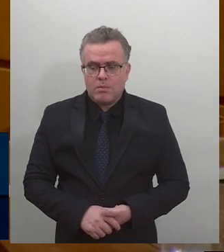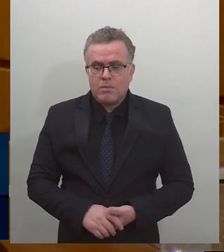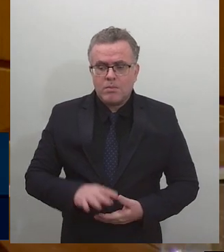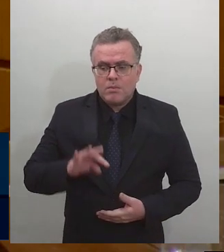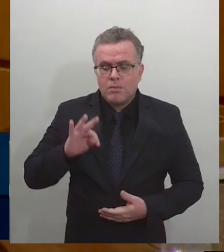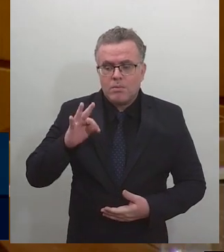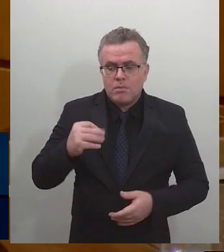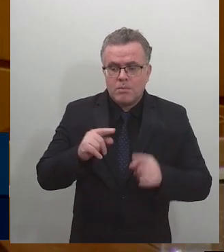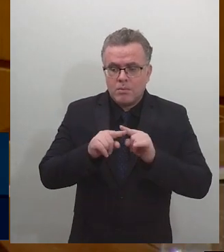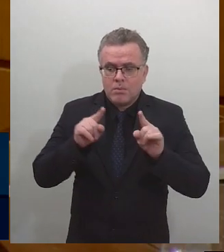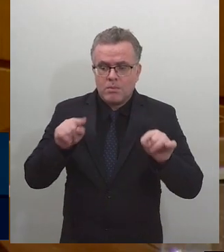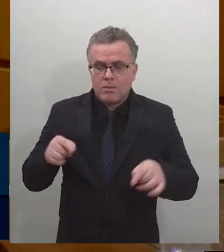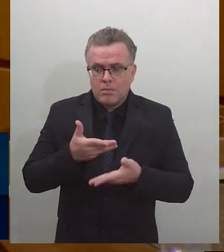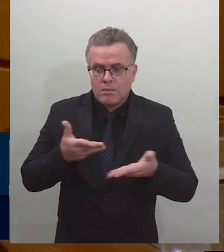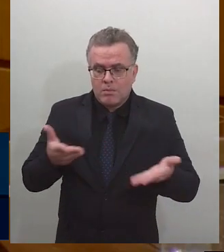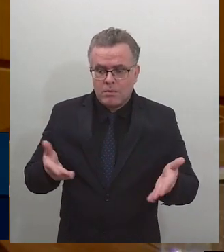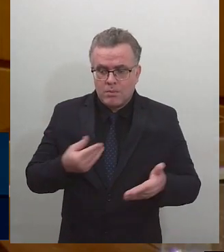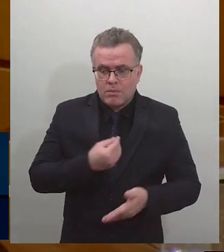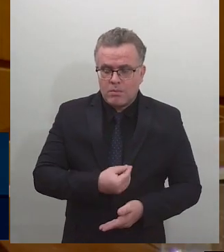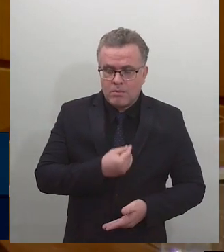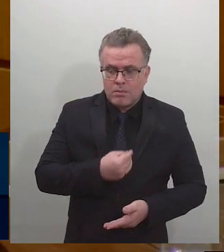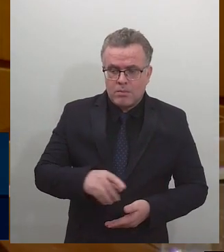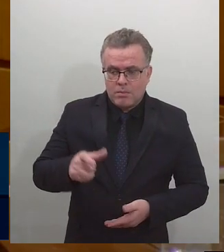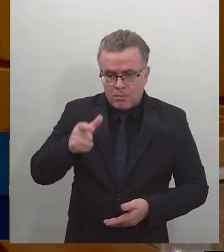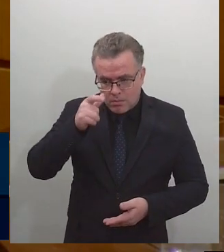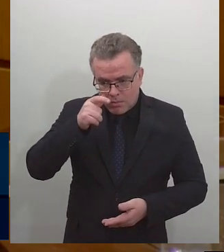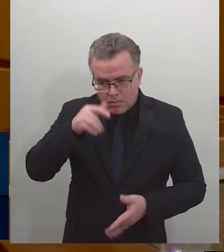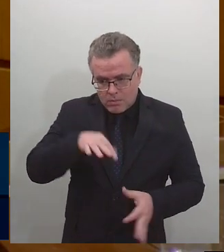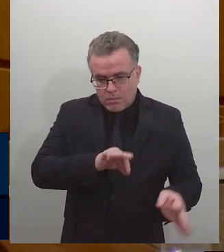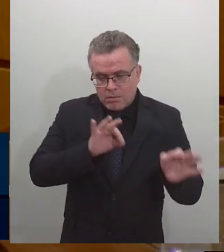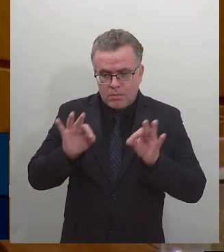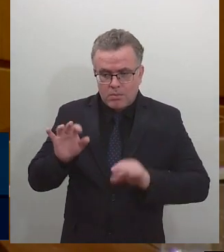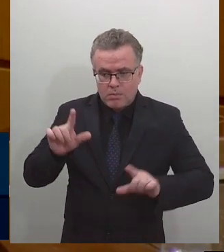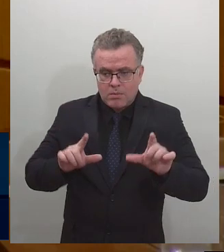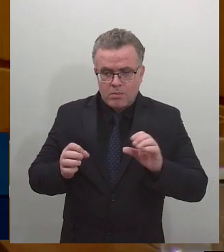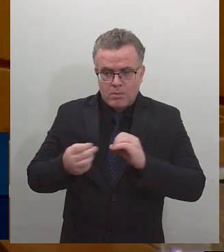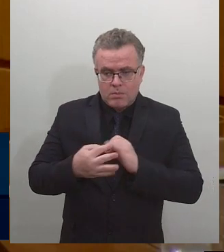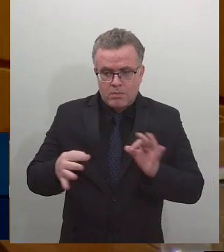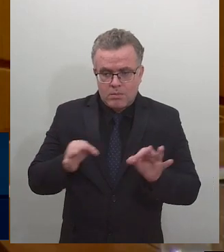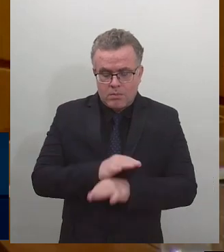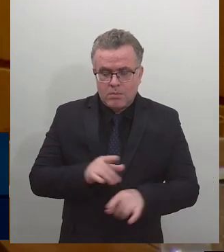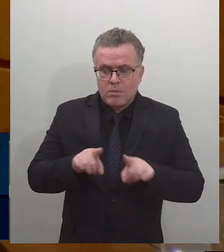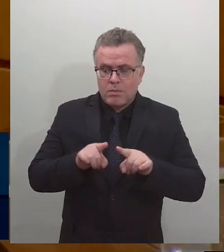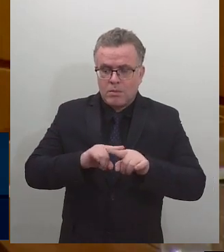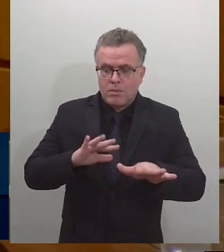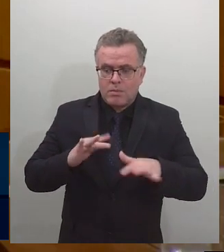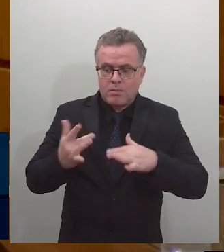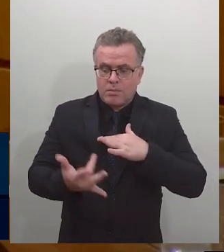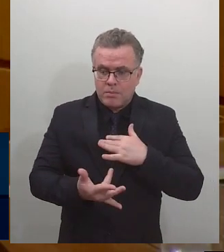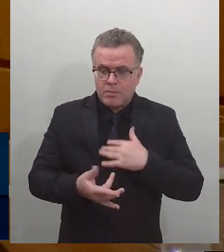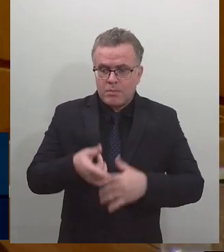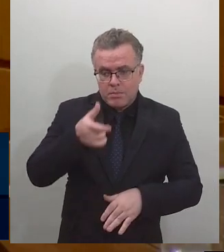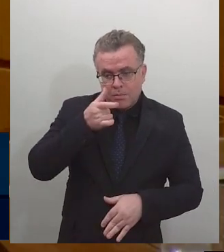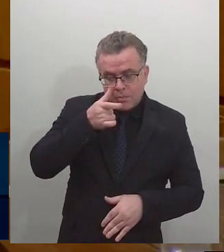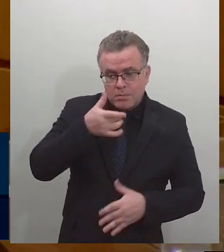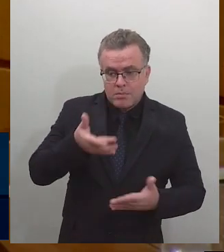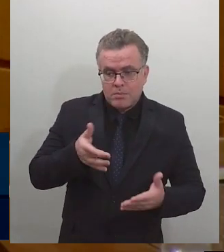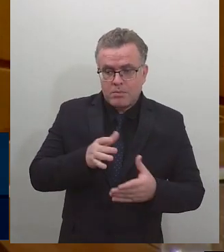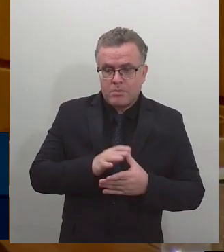nos acompanha pela TV Alese e demais meios de comunicações. É com imensa satisfação